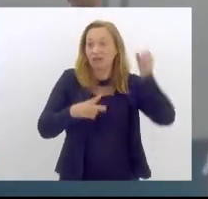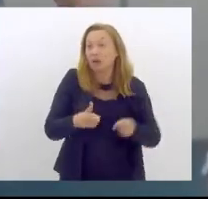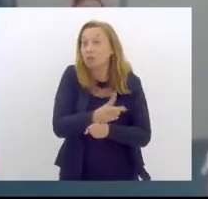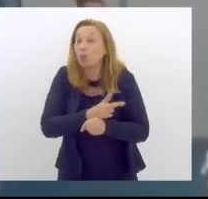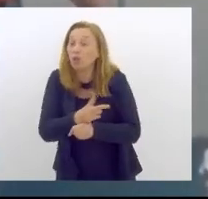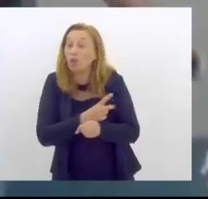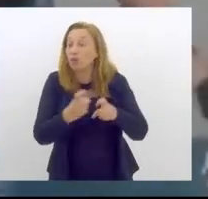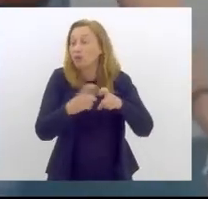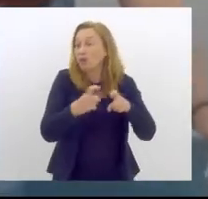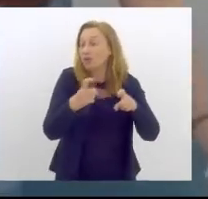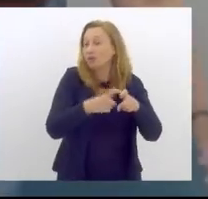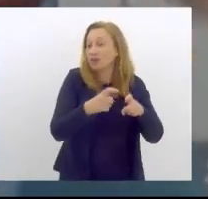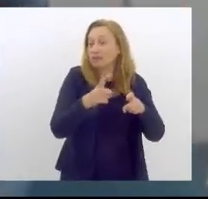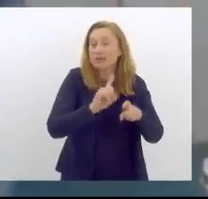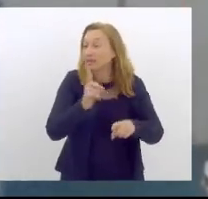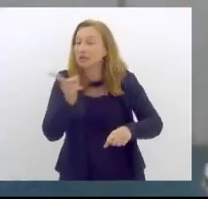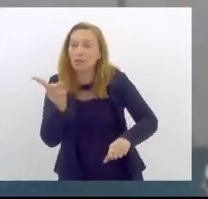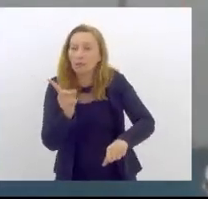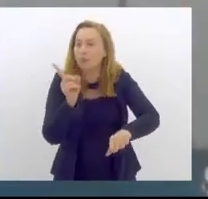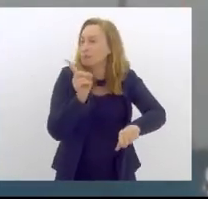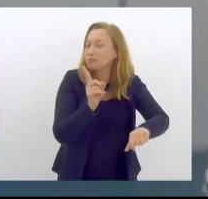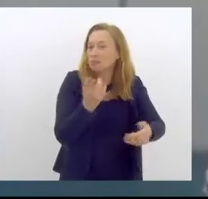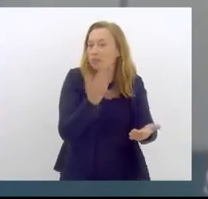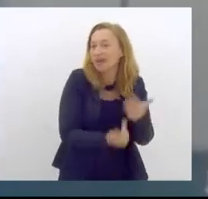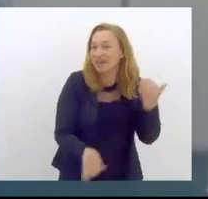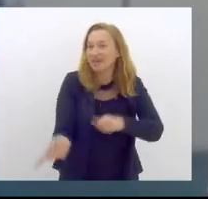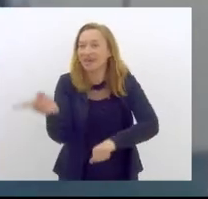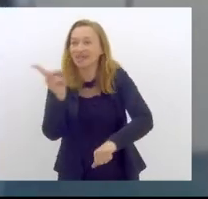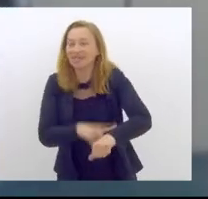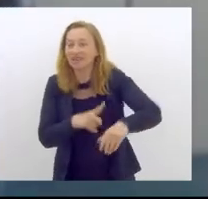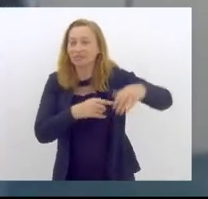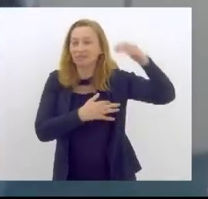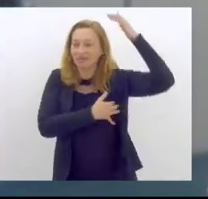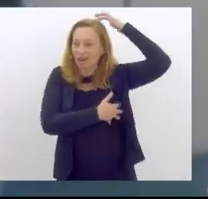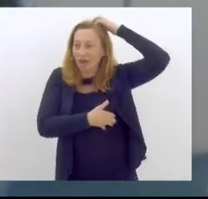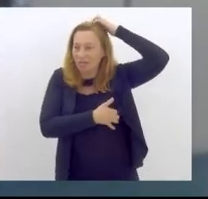remédio por não perca tempo se apalpar